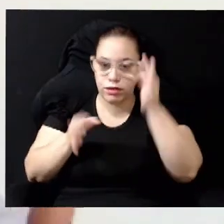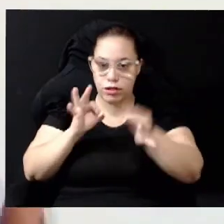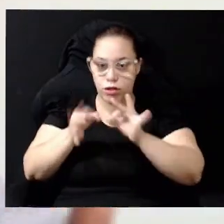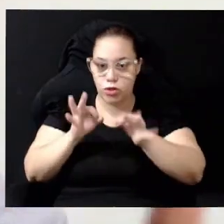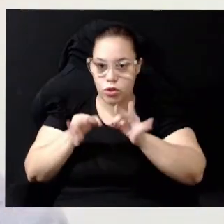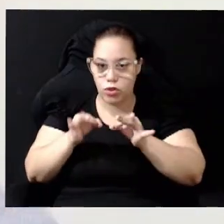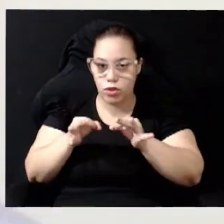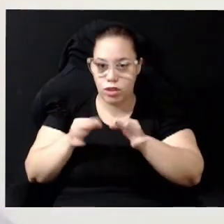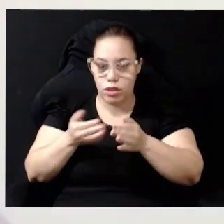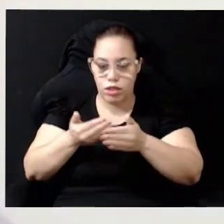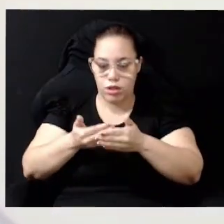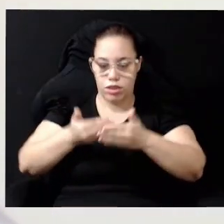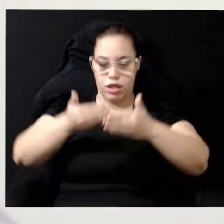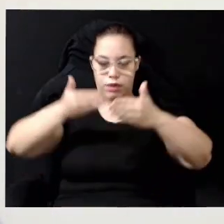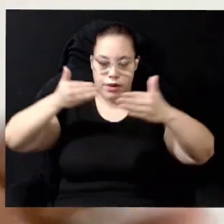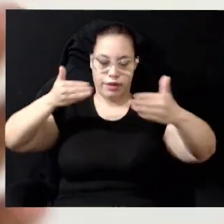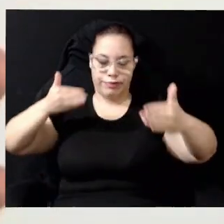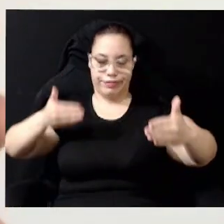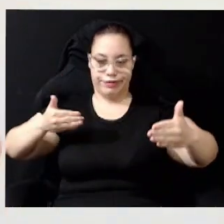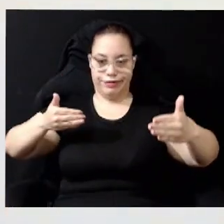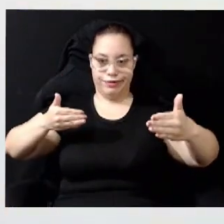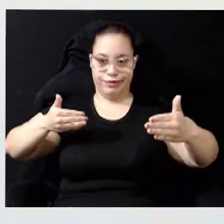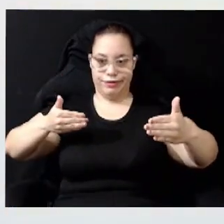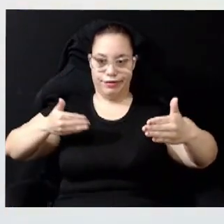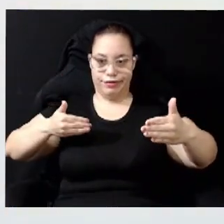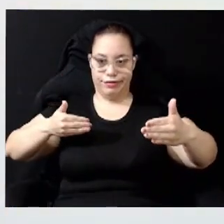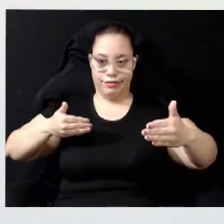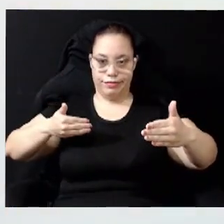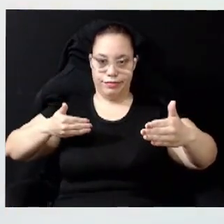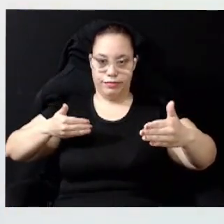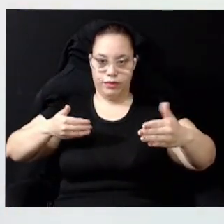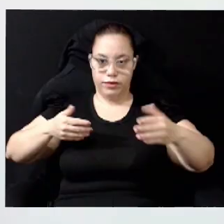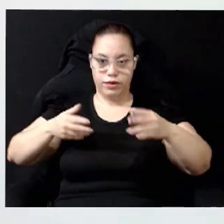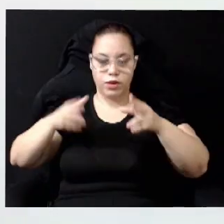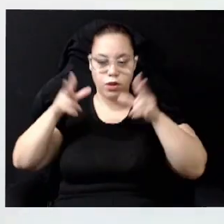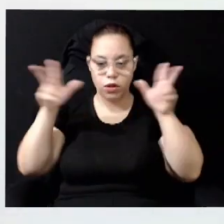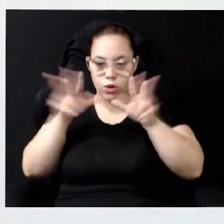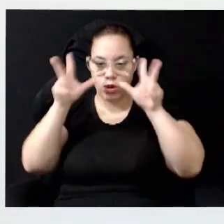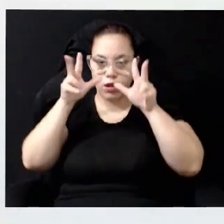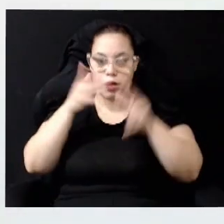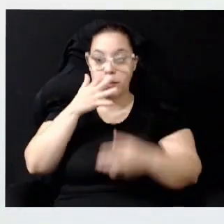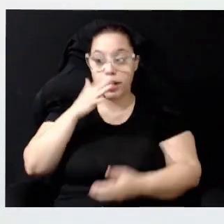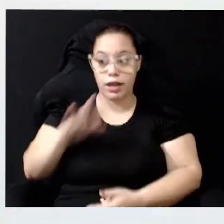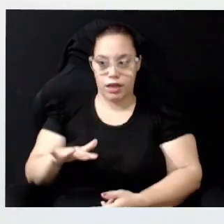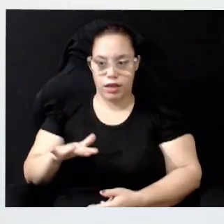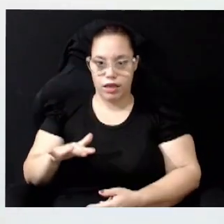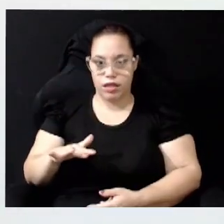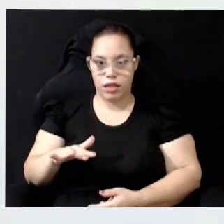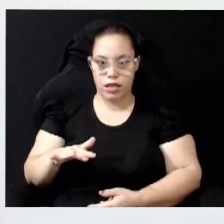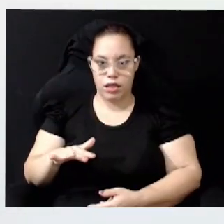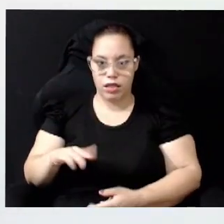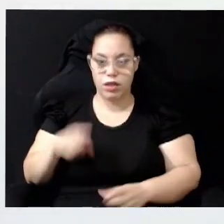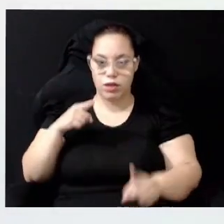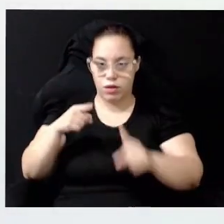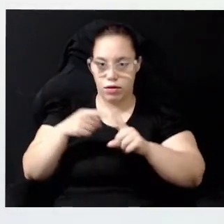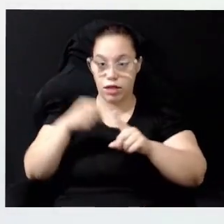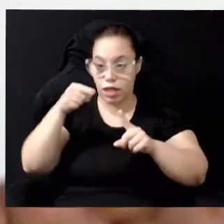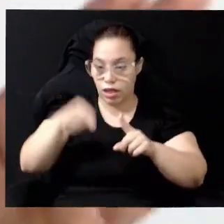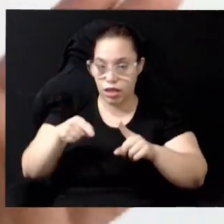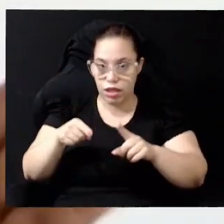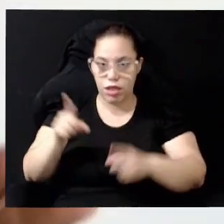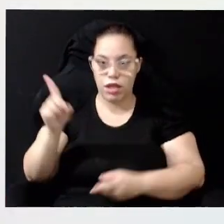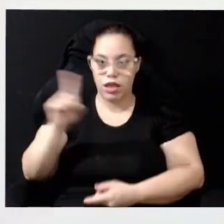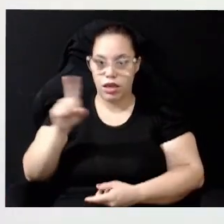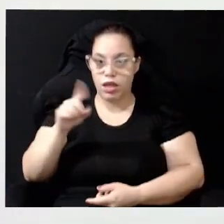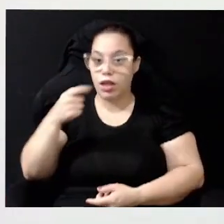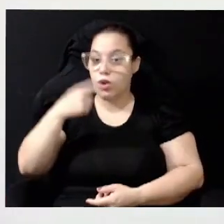se separarem dele. Trazer a atenção totalmente para a criança, para o propósito daquele momento. Não,